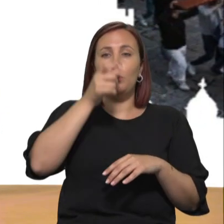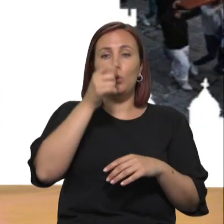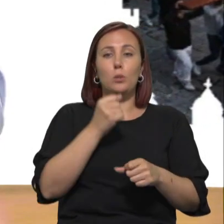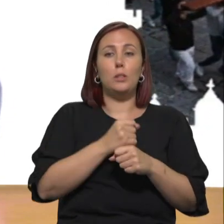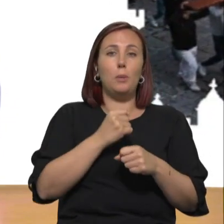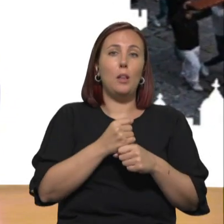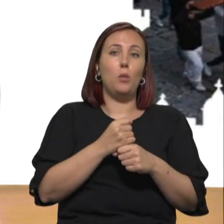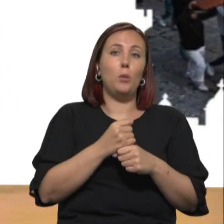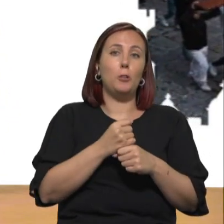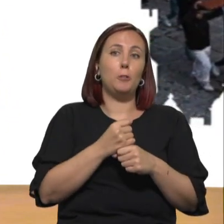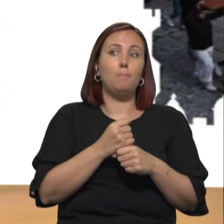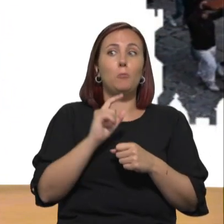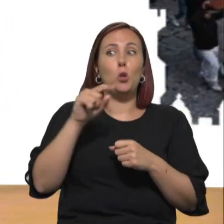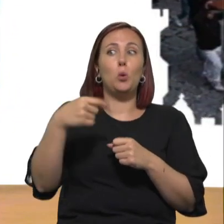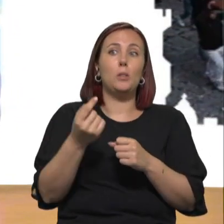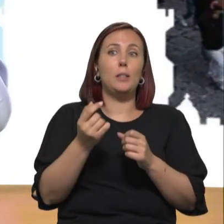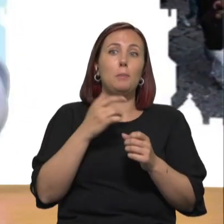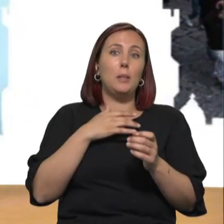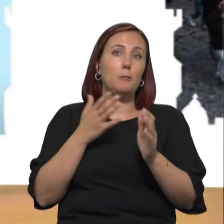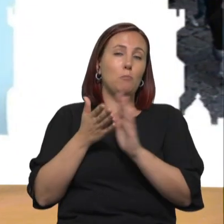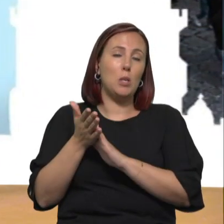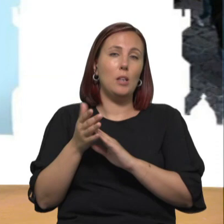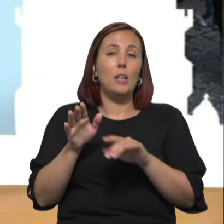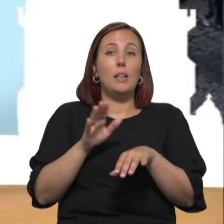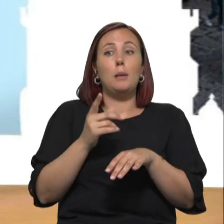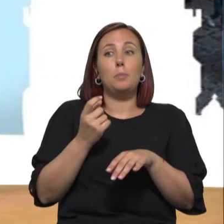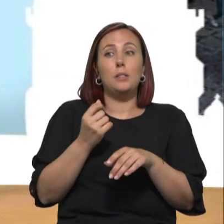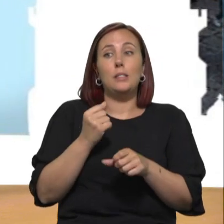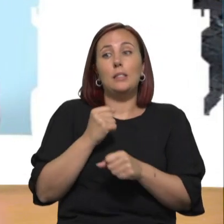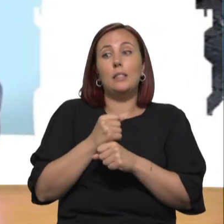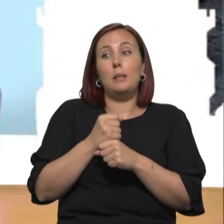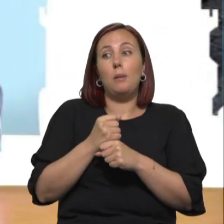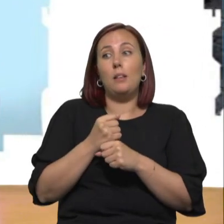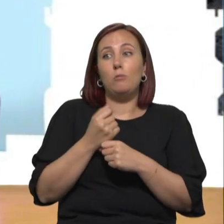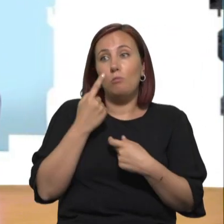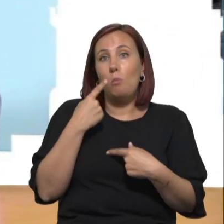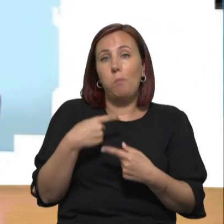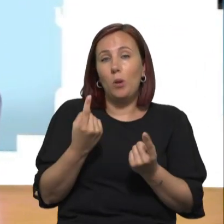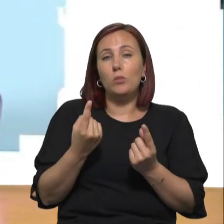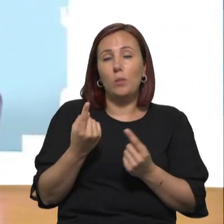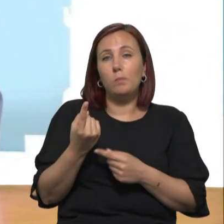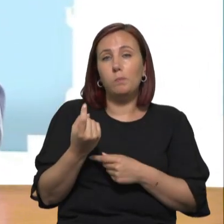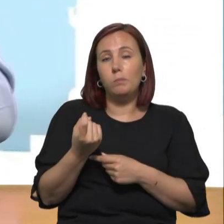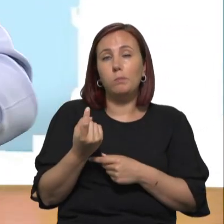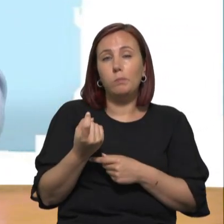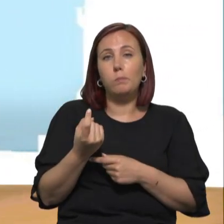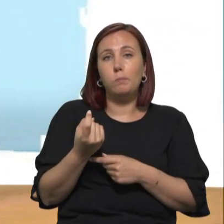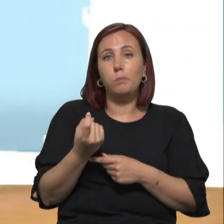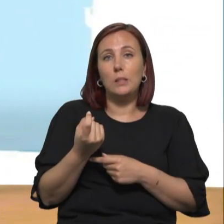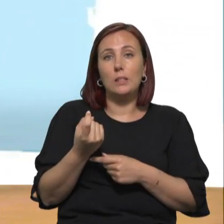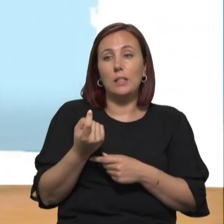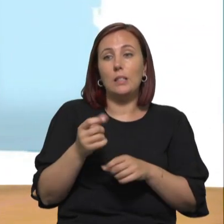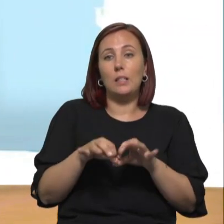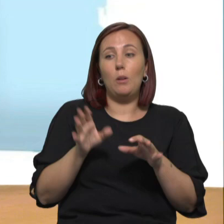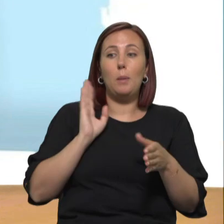de outrem, está numa situação de prestador, de serviço, de empregado